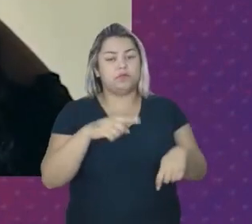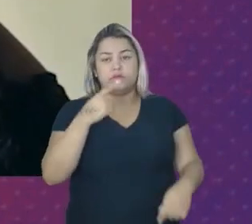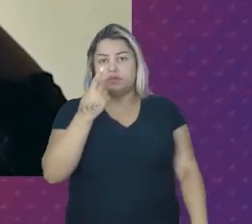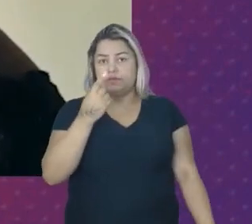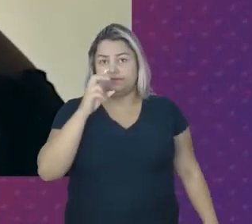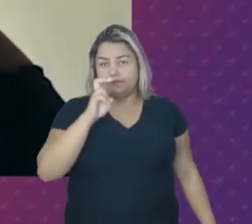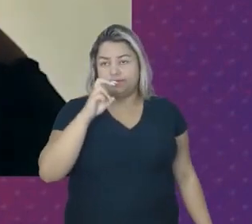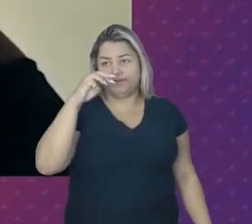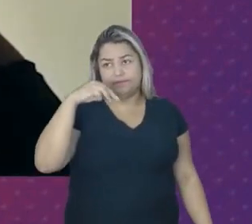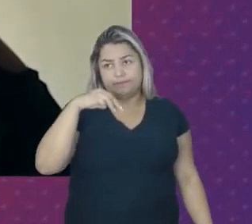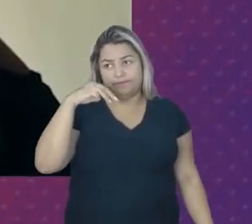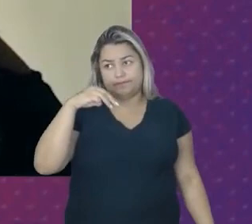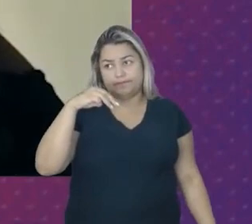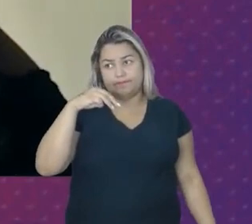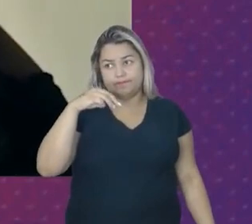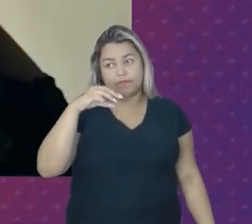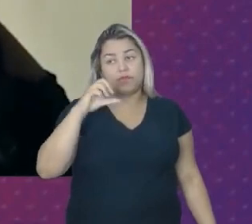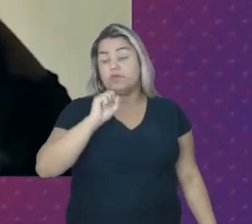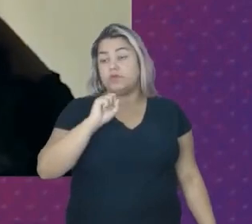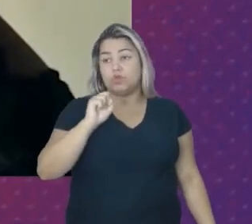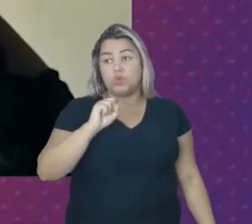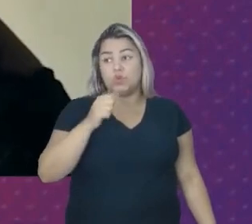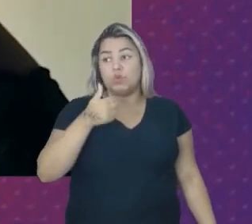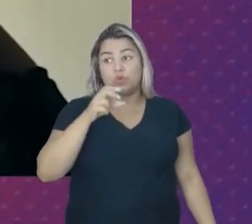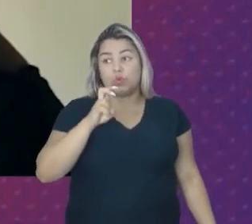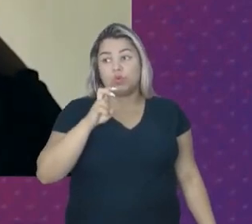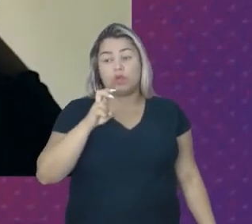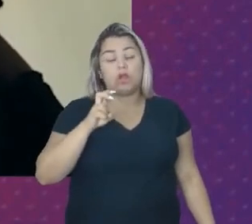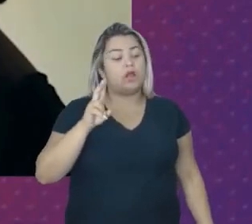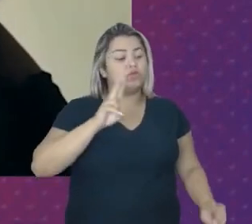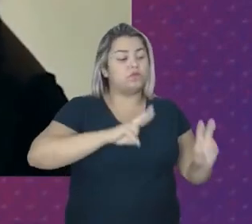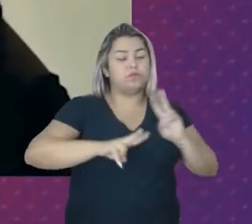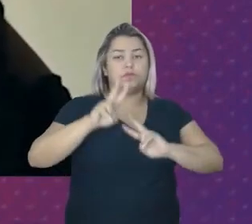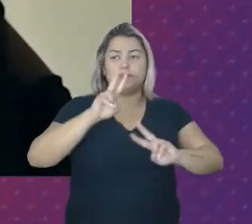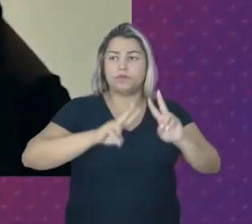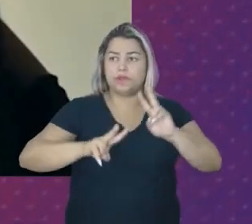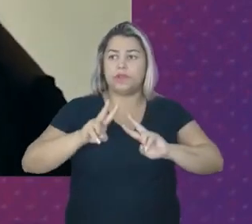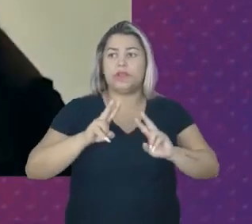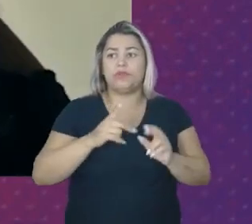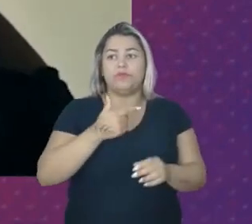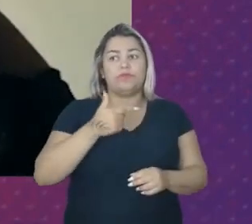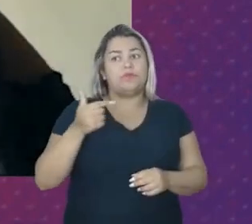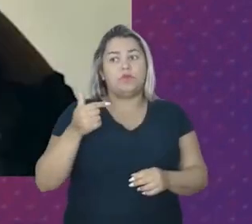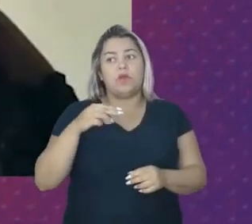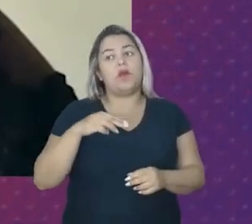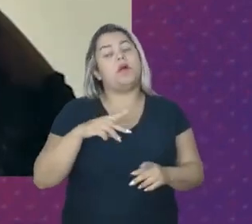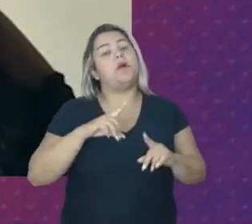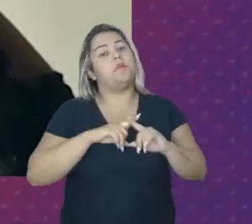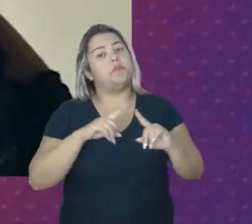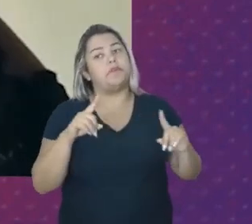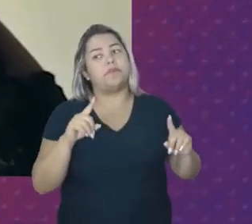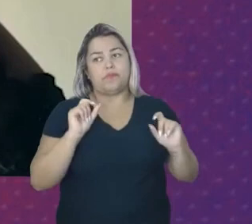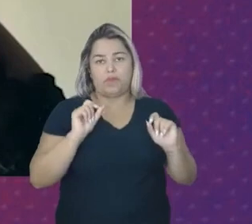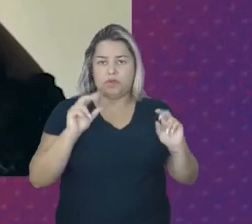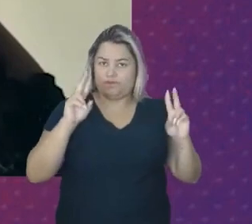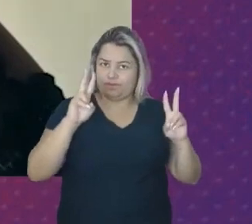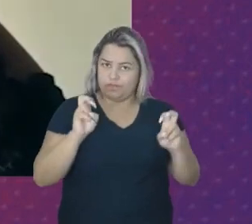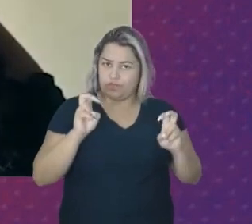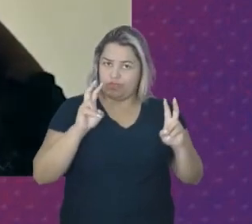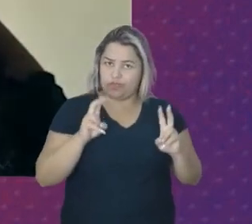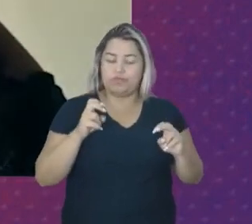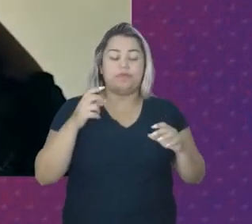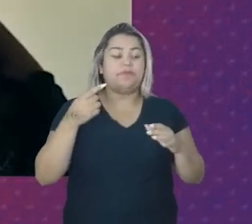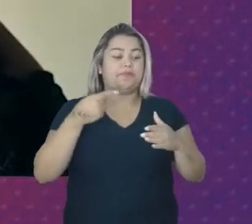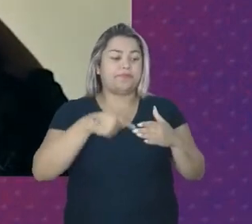segundos, vídeos que chegam a inúmeras visualizações, um vídeo com 1 minuto talvez não chegue, mas como tratar desse tema tão denso em